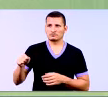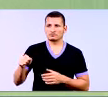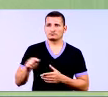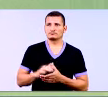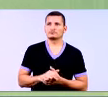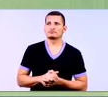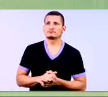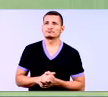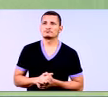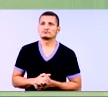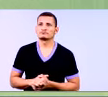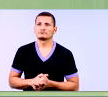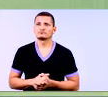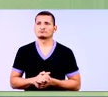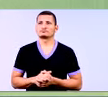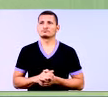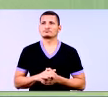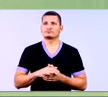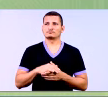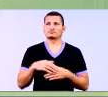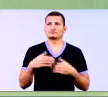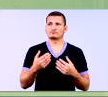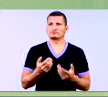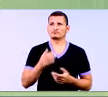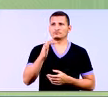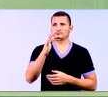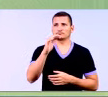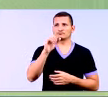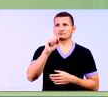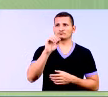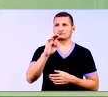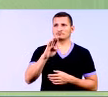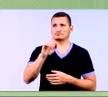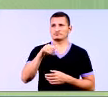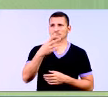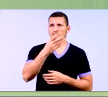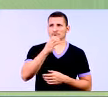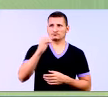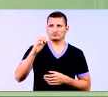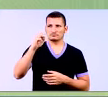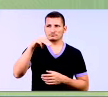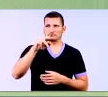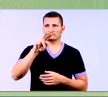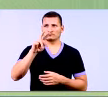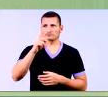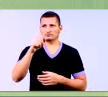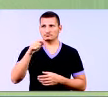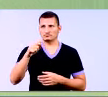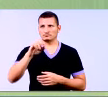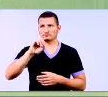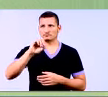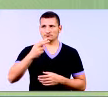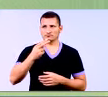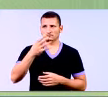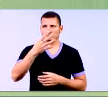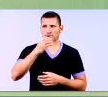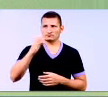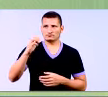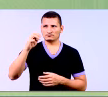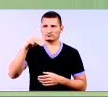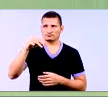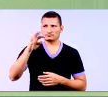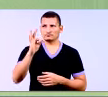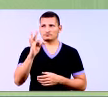Ok? Então a frequência do FSB, o Frontside Bus, é 400 MHz, ou 400, também posso chamar de